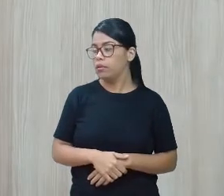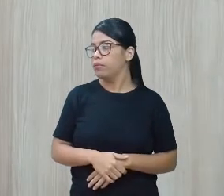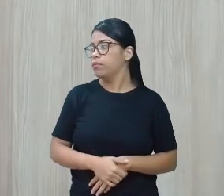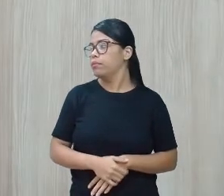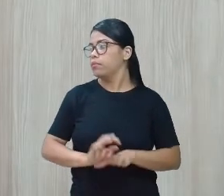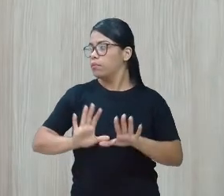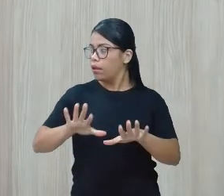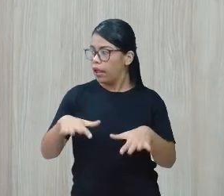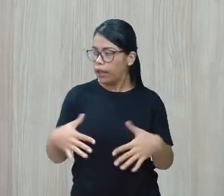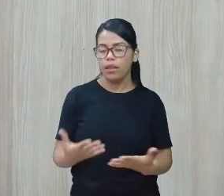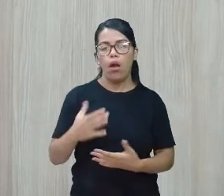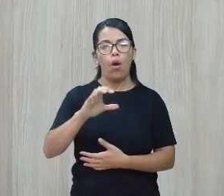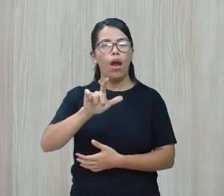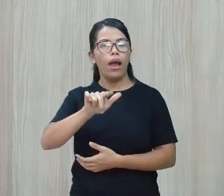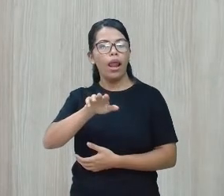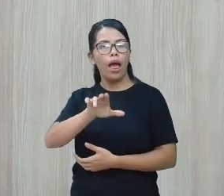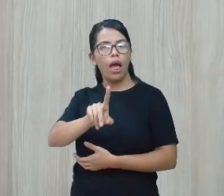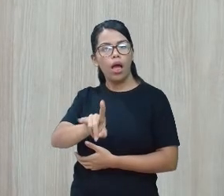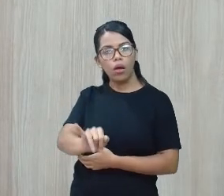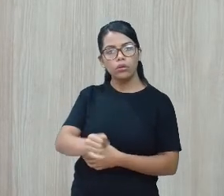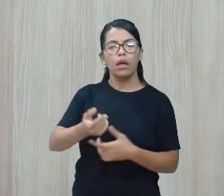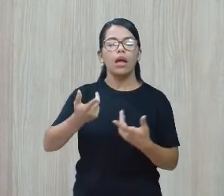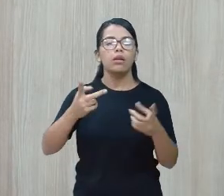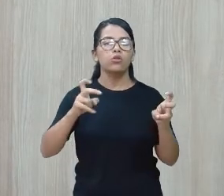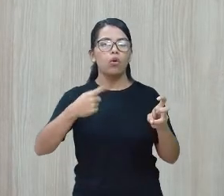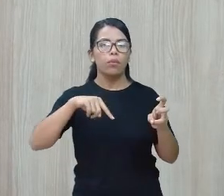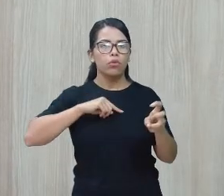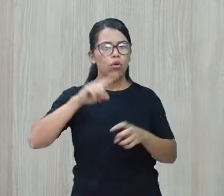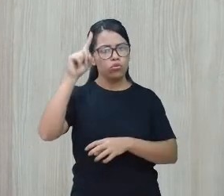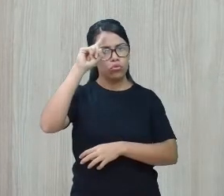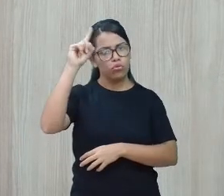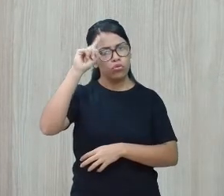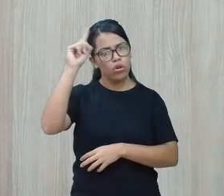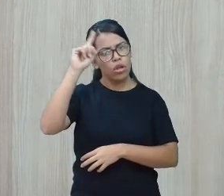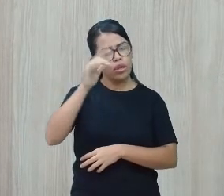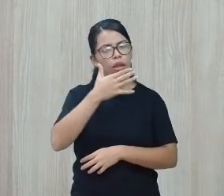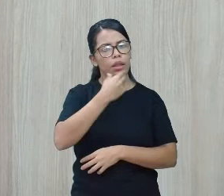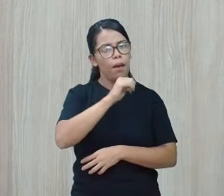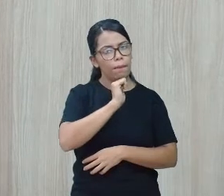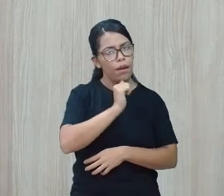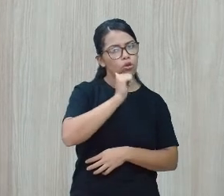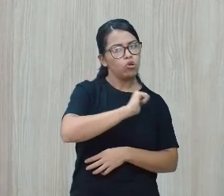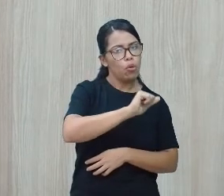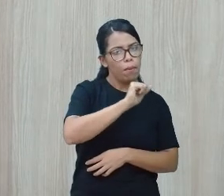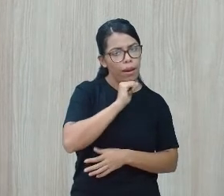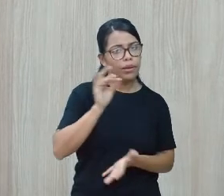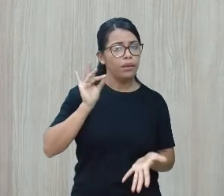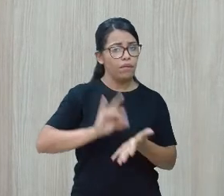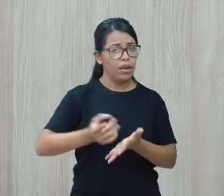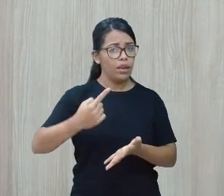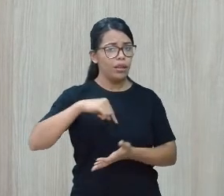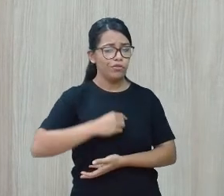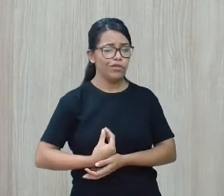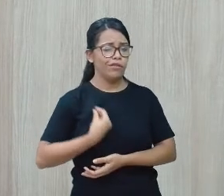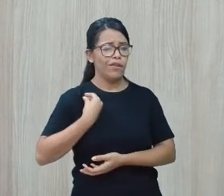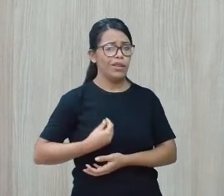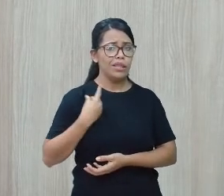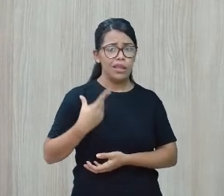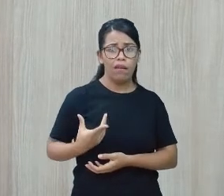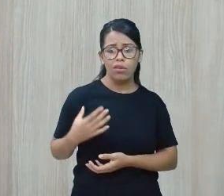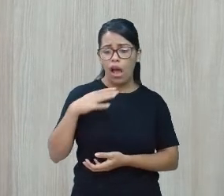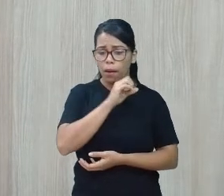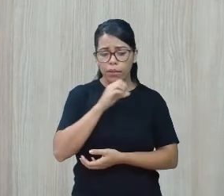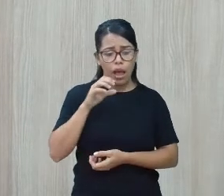Pois é, Cláudia, a questão do nosso dia a dia, né? O dia a dia dos pais, realmente estamos vivendo nessa correria,